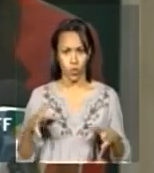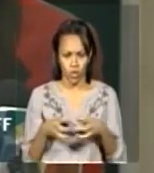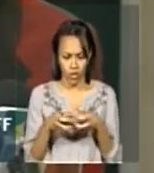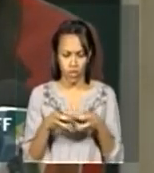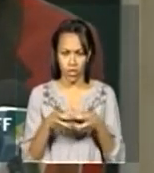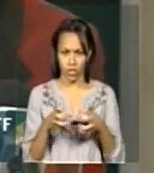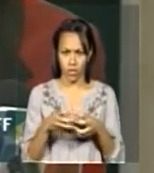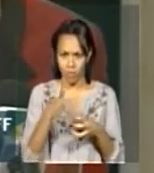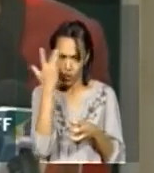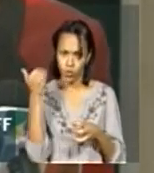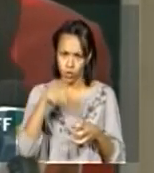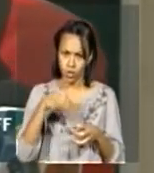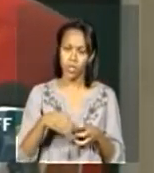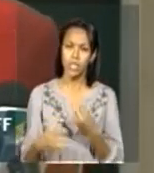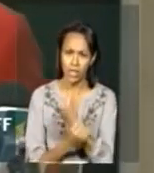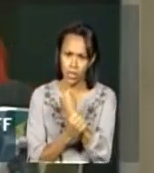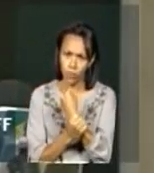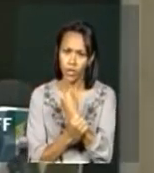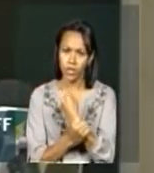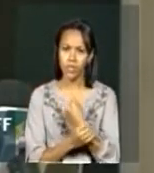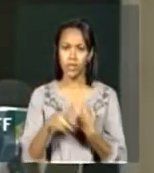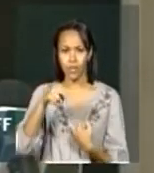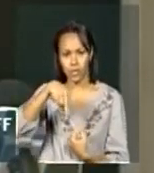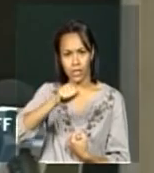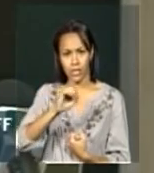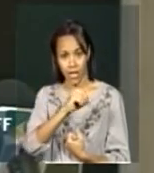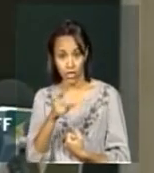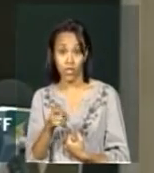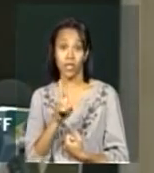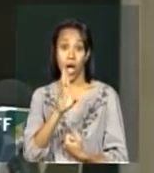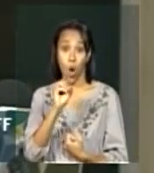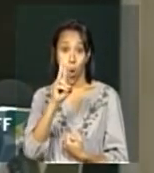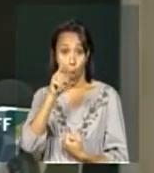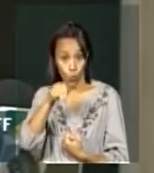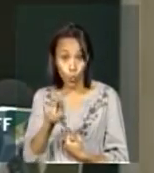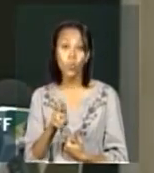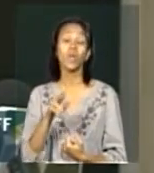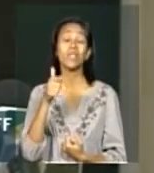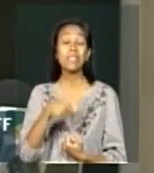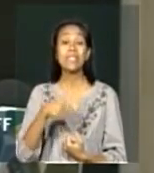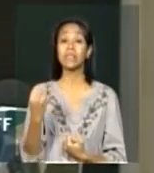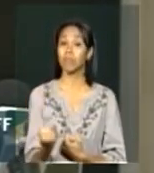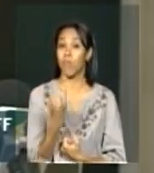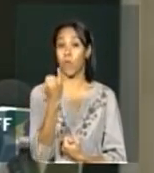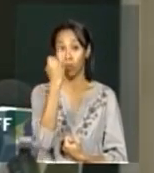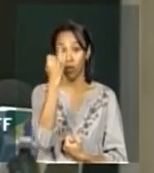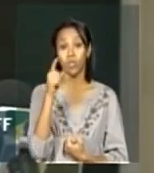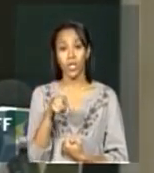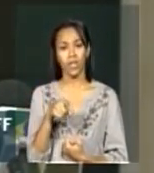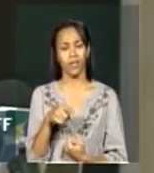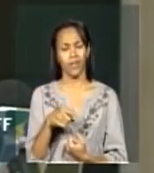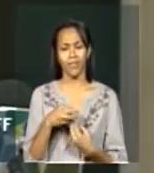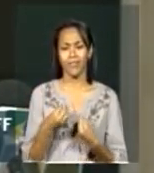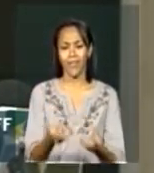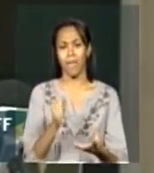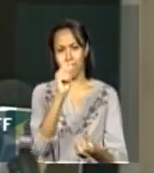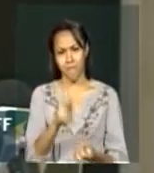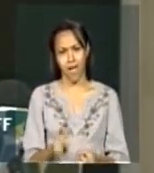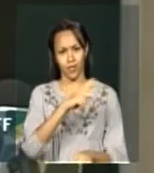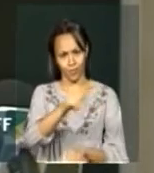das Nações Unidas tenham uma posição comum no sentido de eh construir a paz na